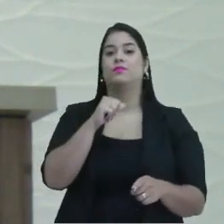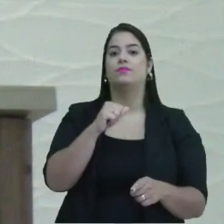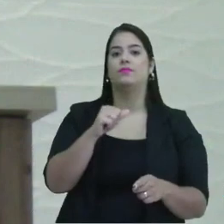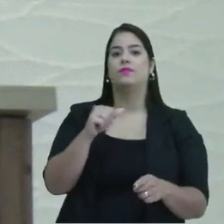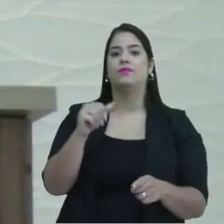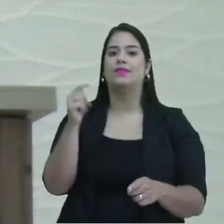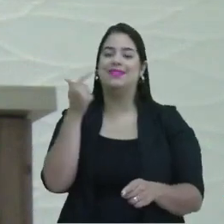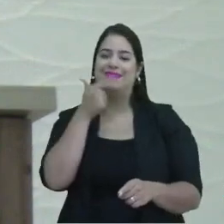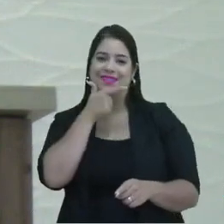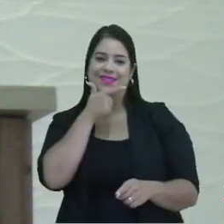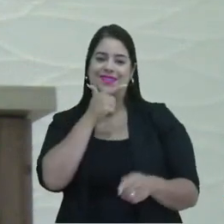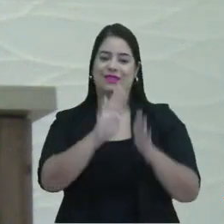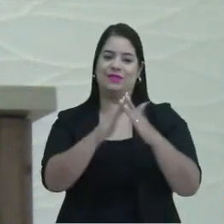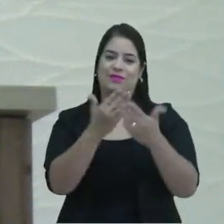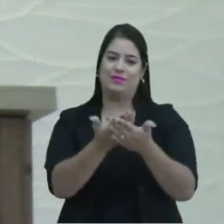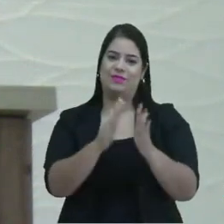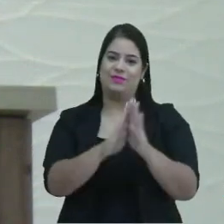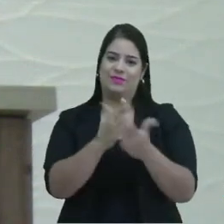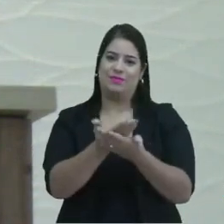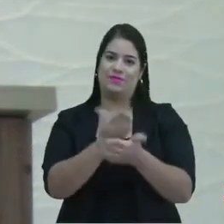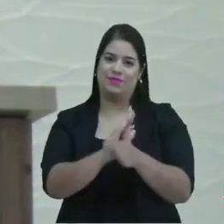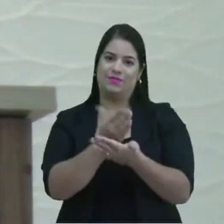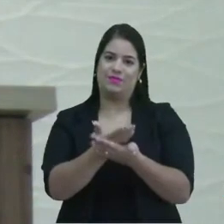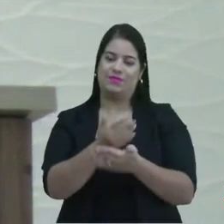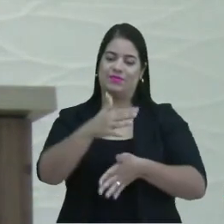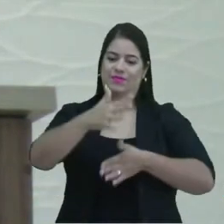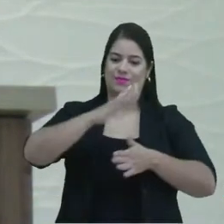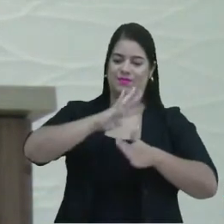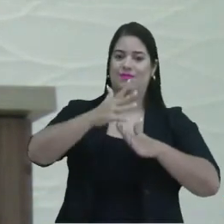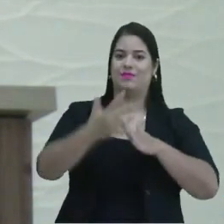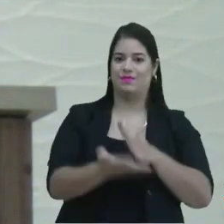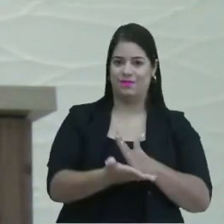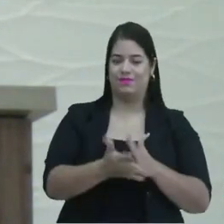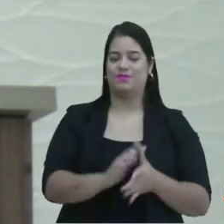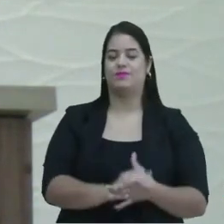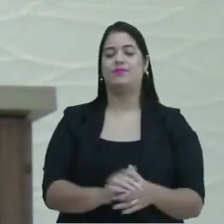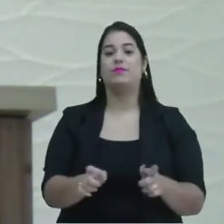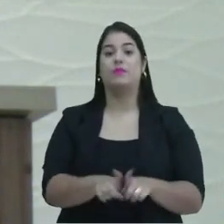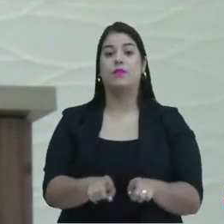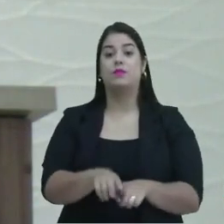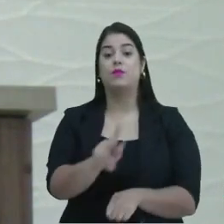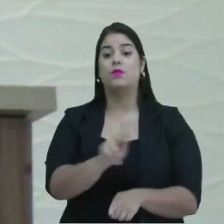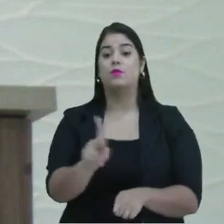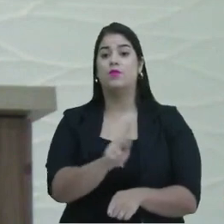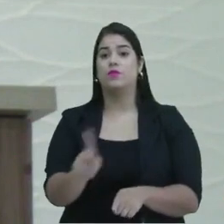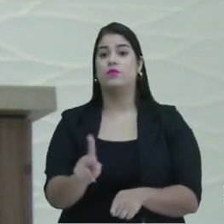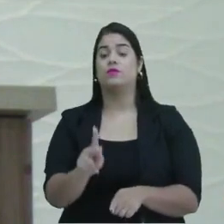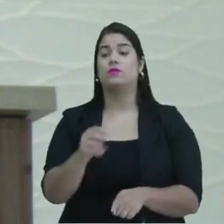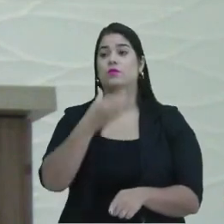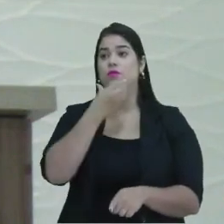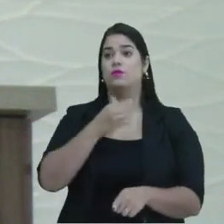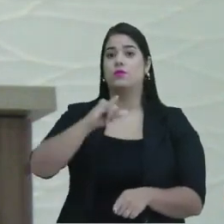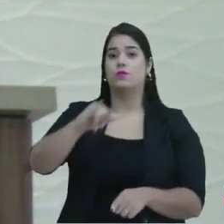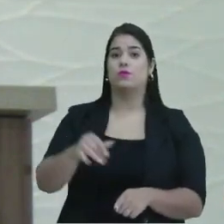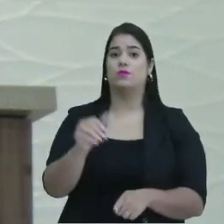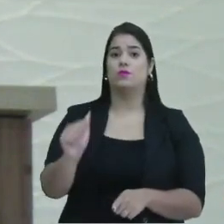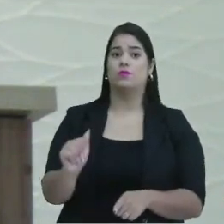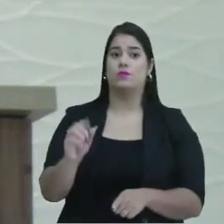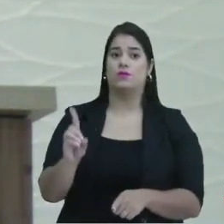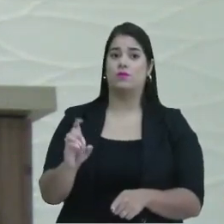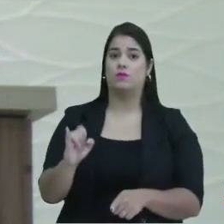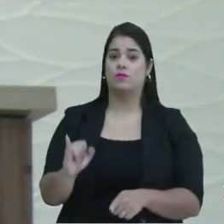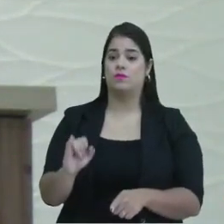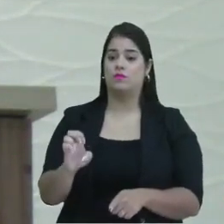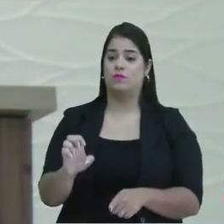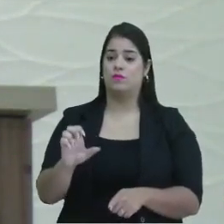Cruzeiro, e por fim, o professor Jadielson, que está fazendo presente no dia de hoje. Senhor presidente,